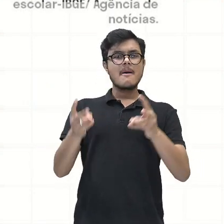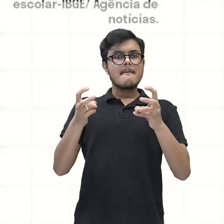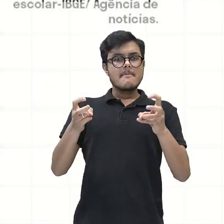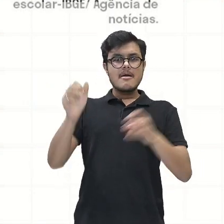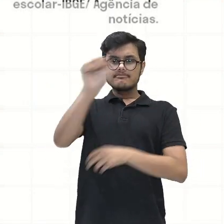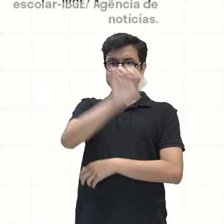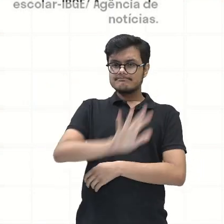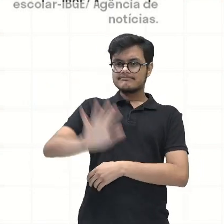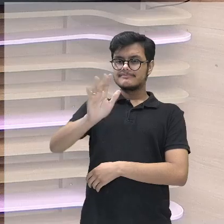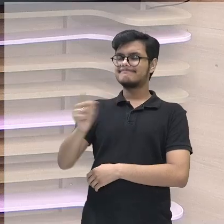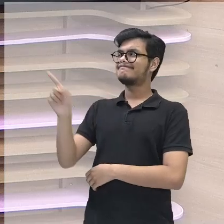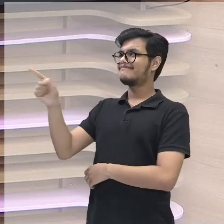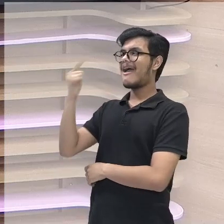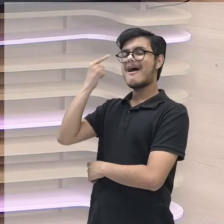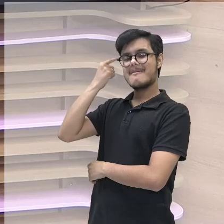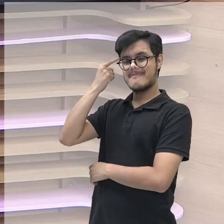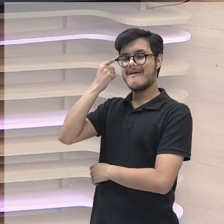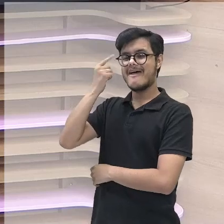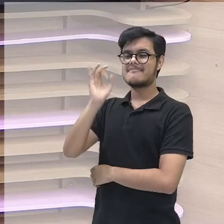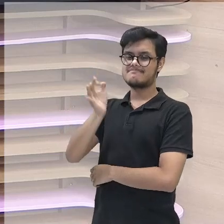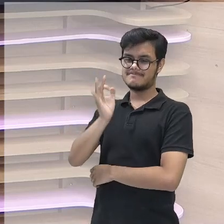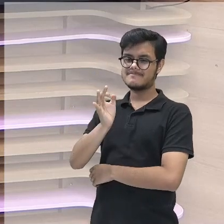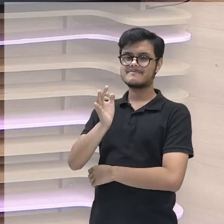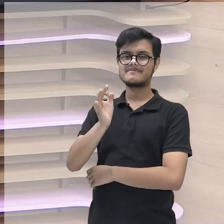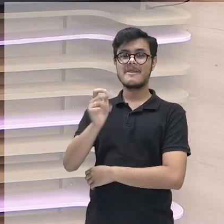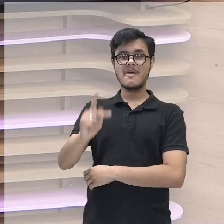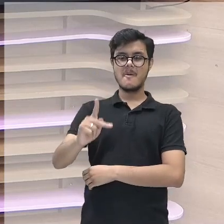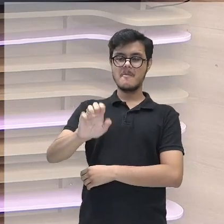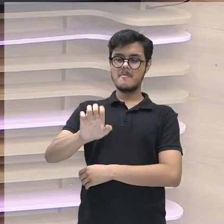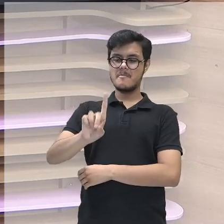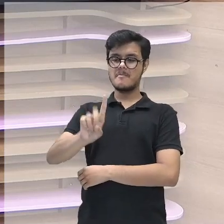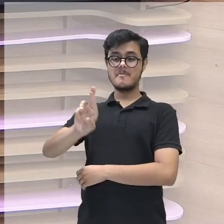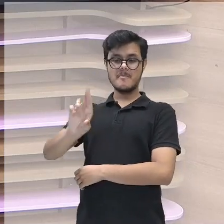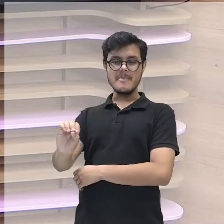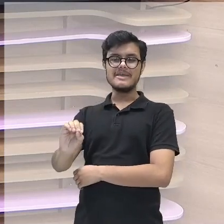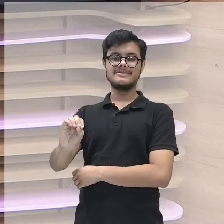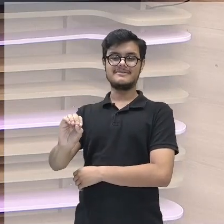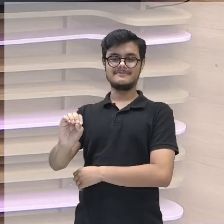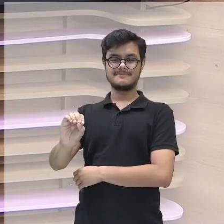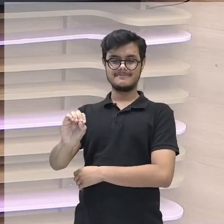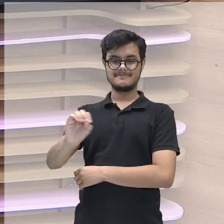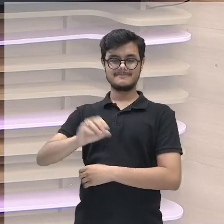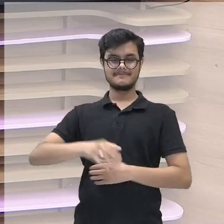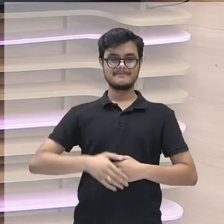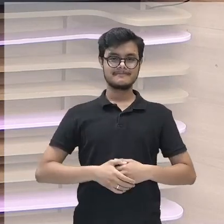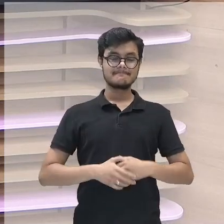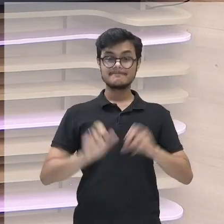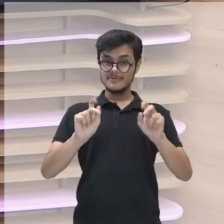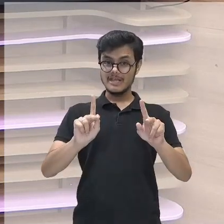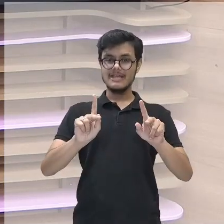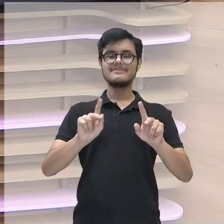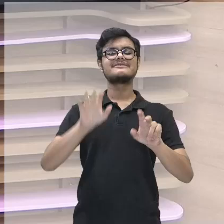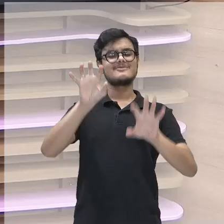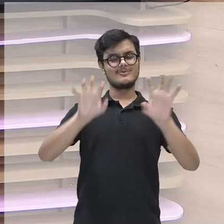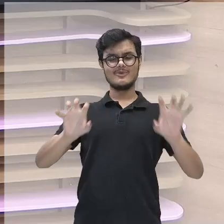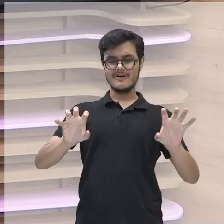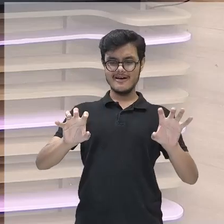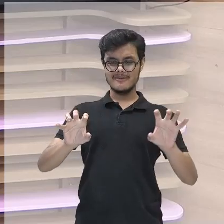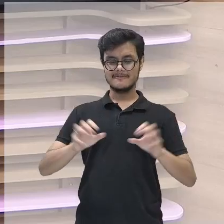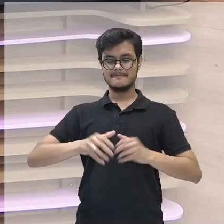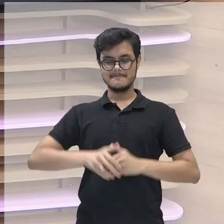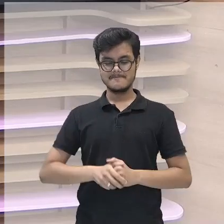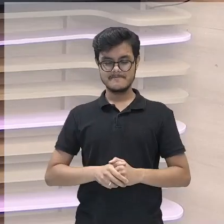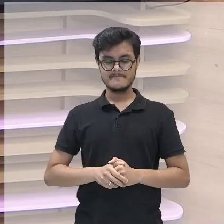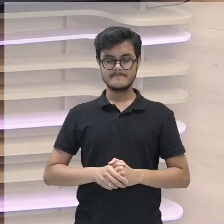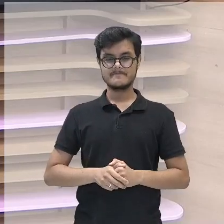mapinha desse, vocês já vão estar ligados aí que estamos nos referindo aos complexos regionais. Lembra também